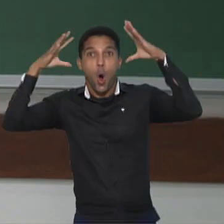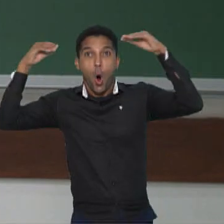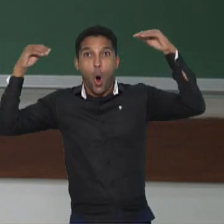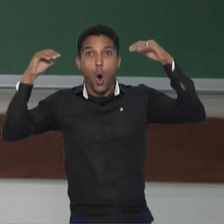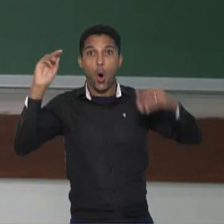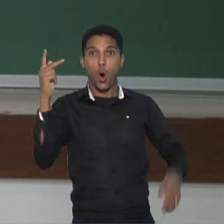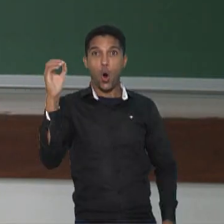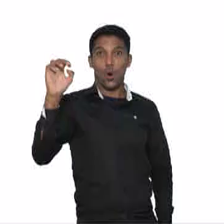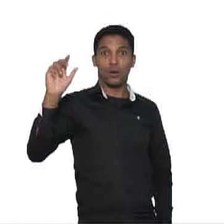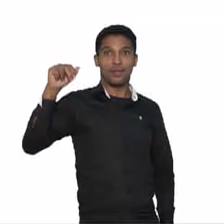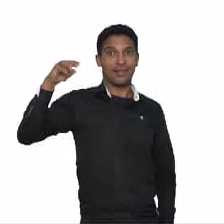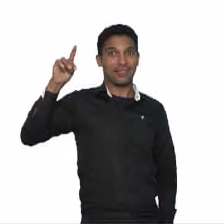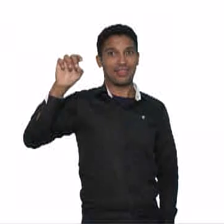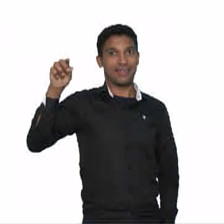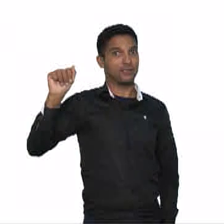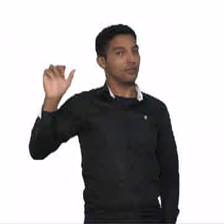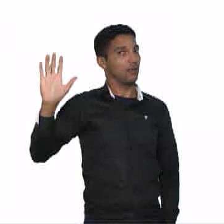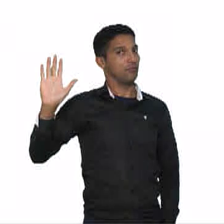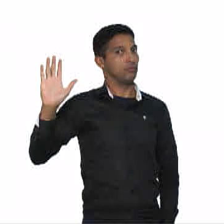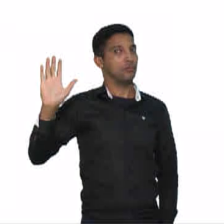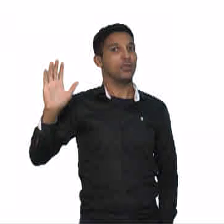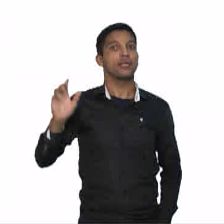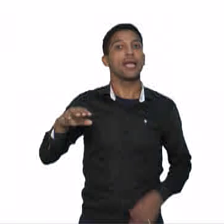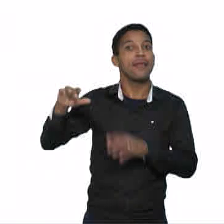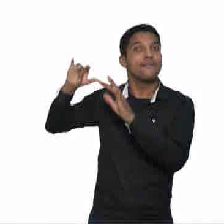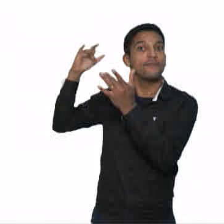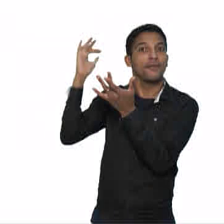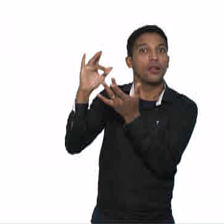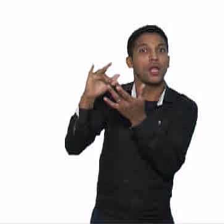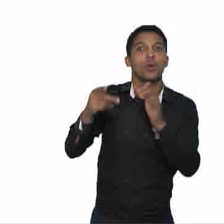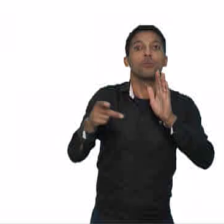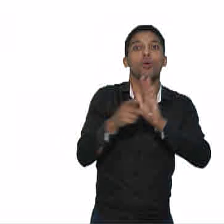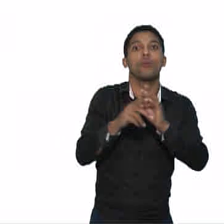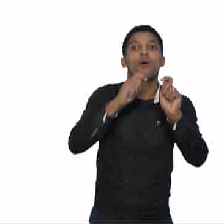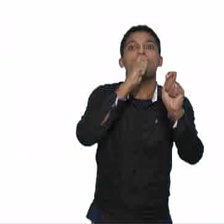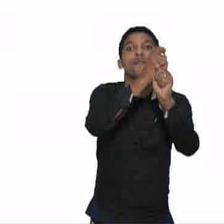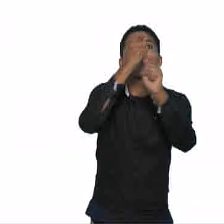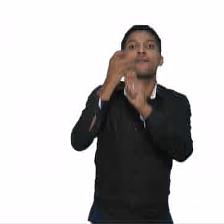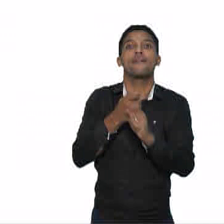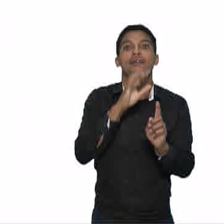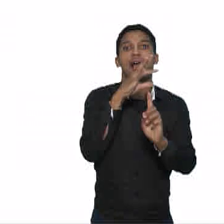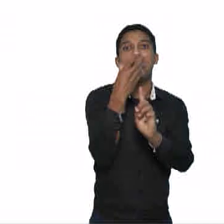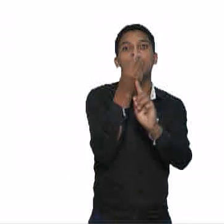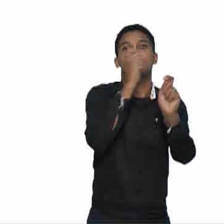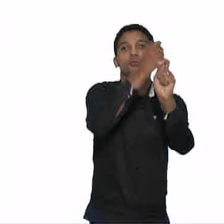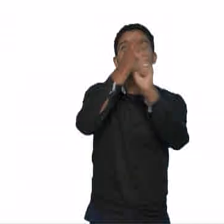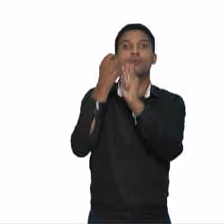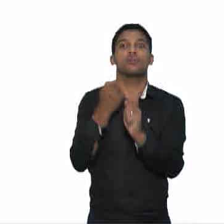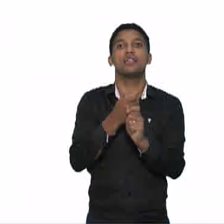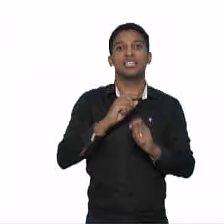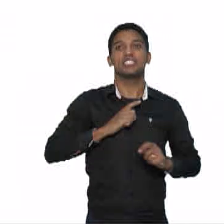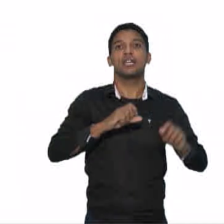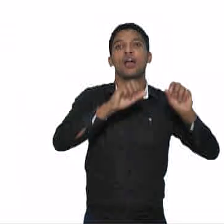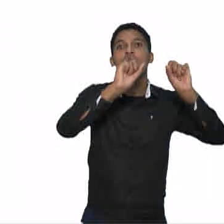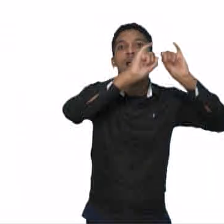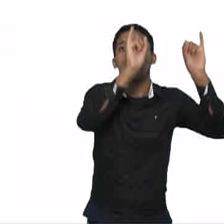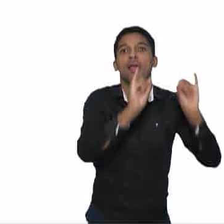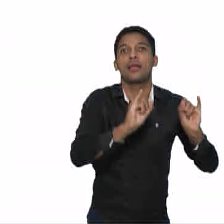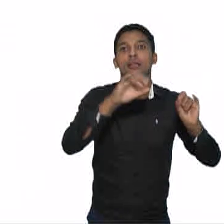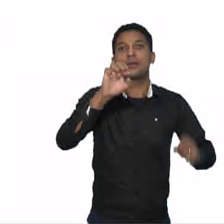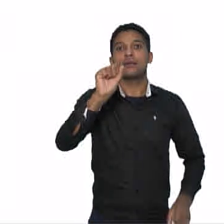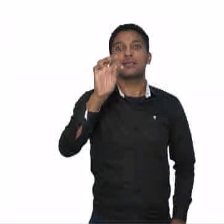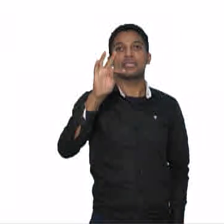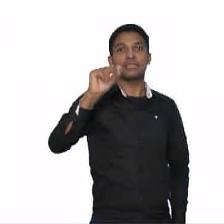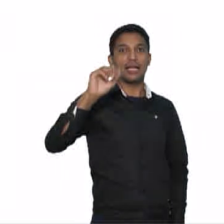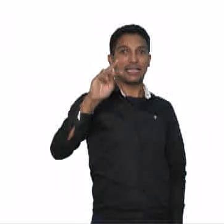esculturas neoclassicistas viveram 2 momentos, né, a qual abaixo representam deles. Estátuas de heroínas, Cintinha, mulheres com túnicas